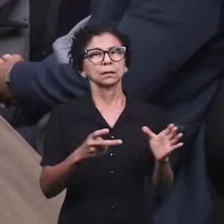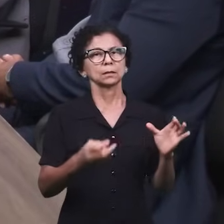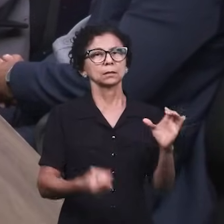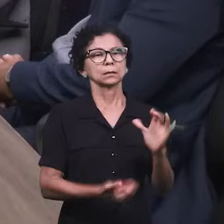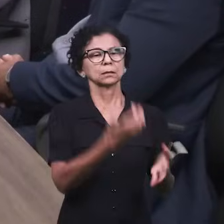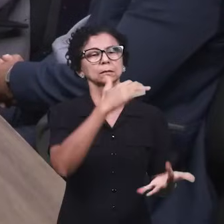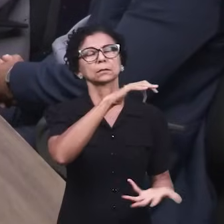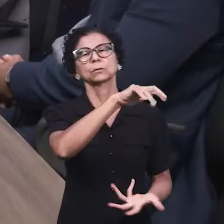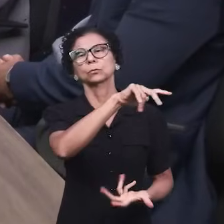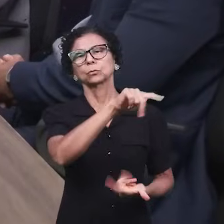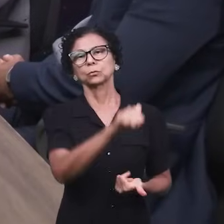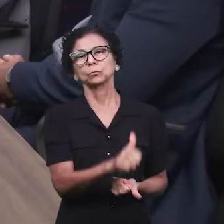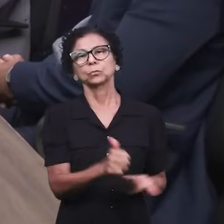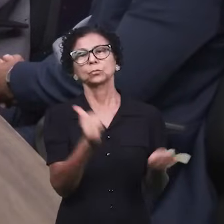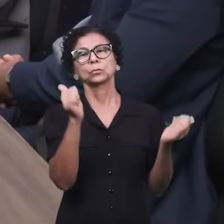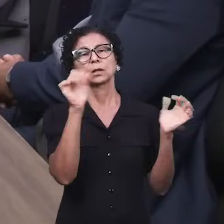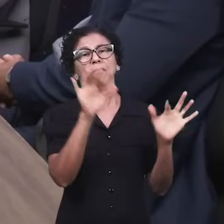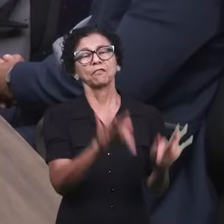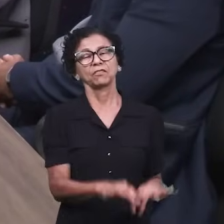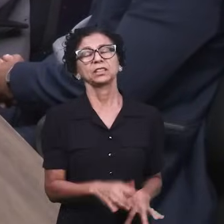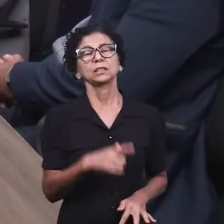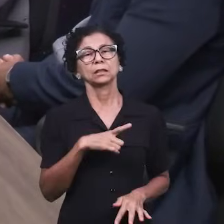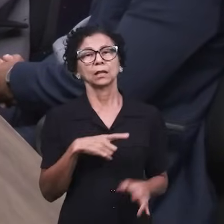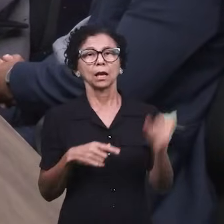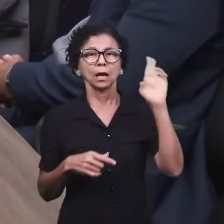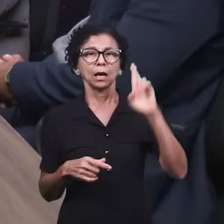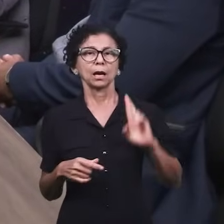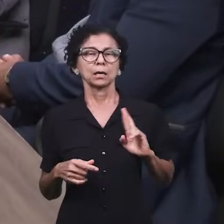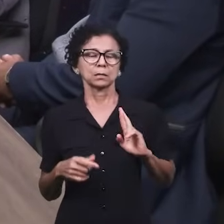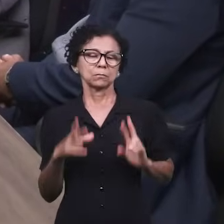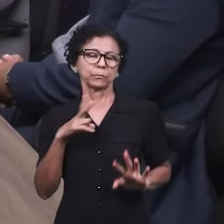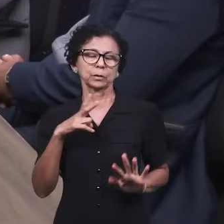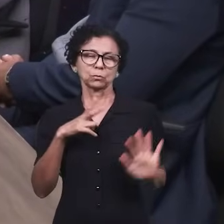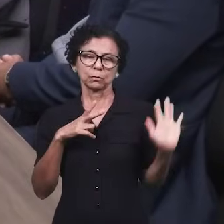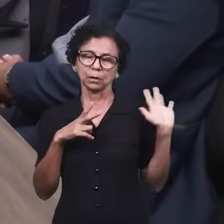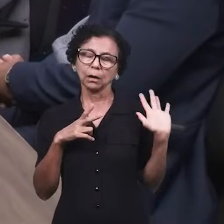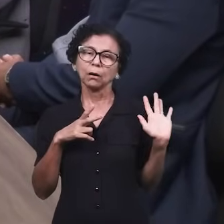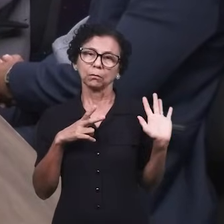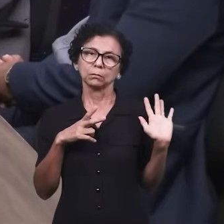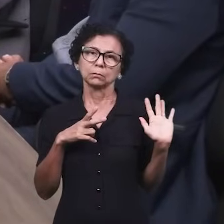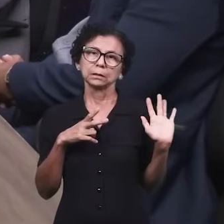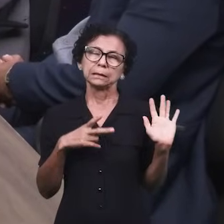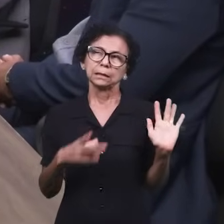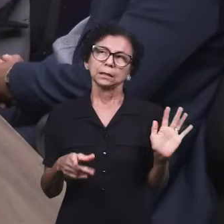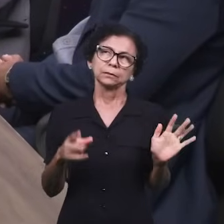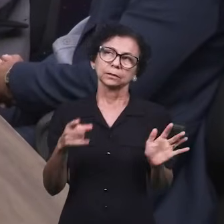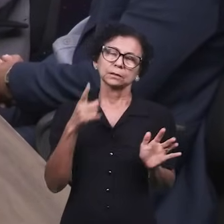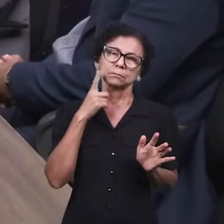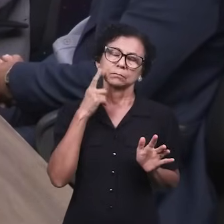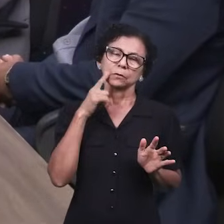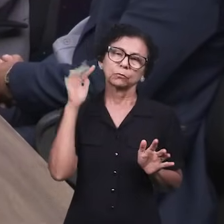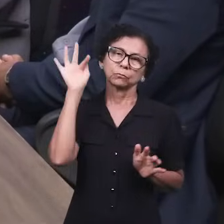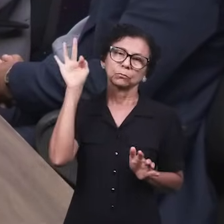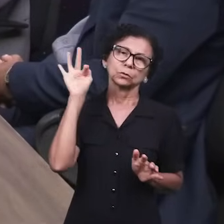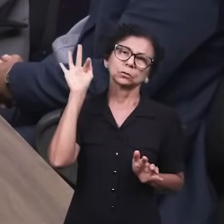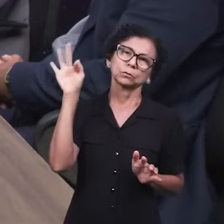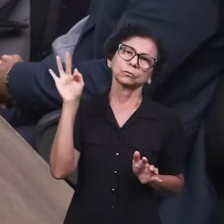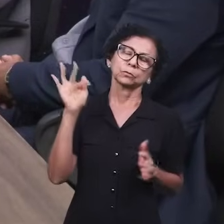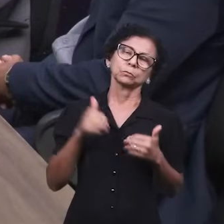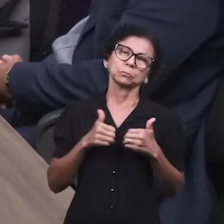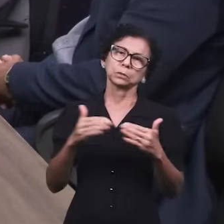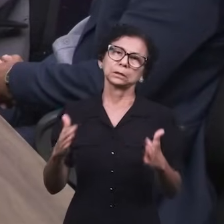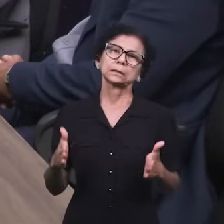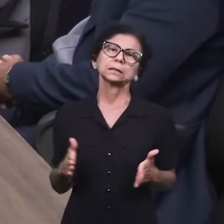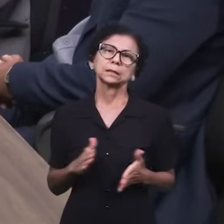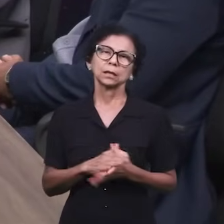criadora. Ou seja, ela é finita, porque a razão cada um tem a sua. Você pega o princípio filosófico, por exemplo, a filosofia,